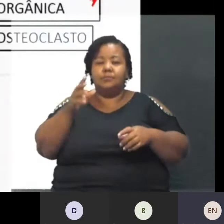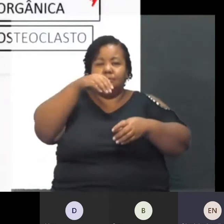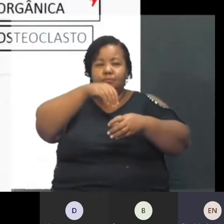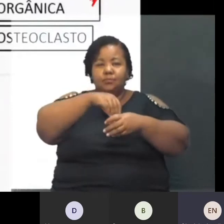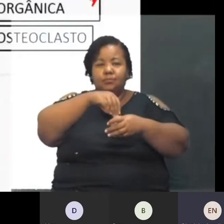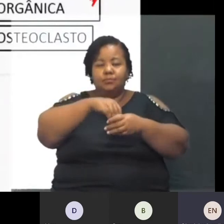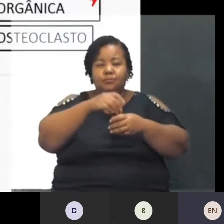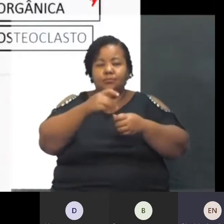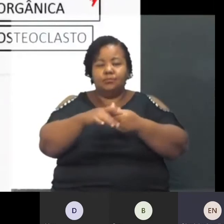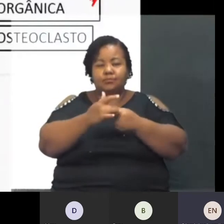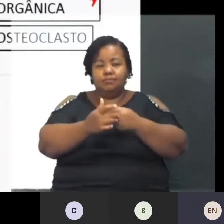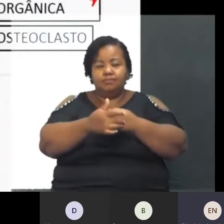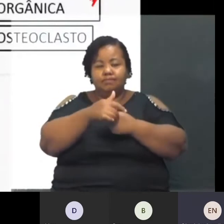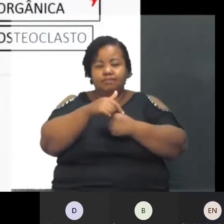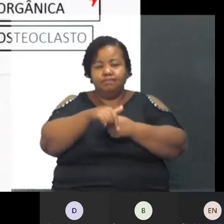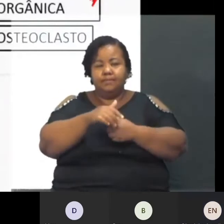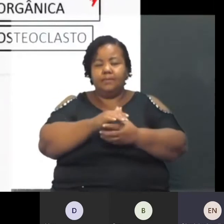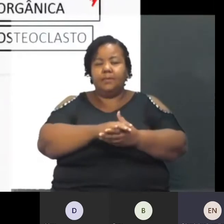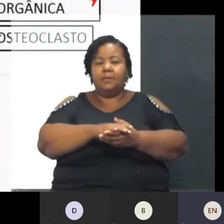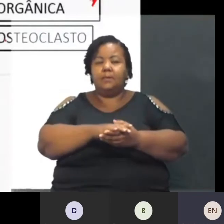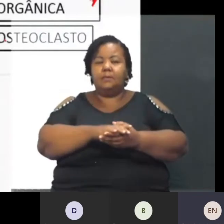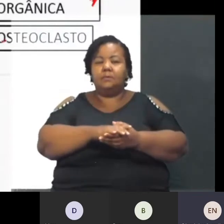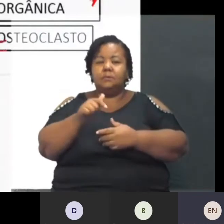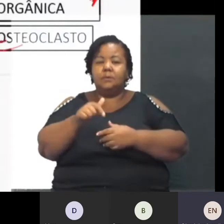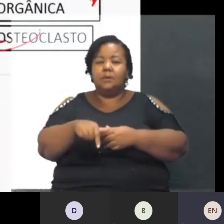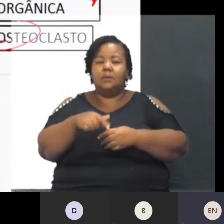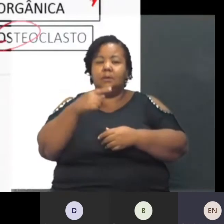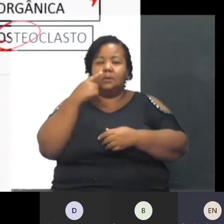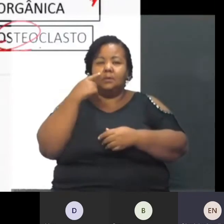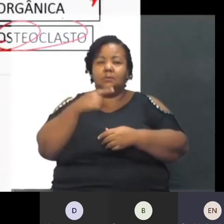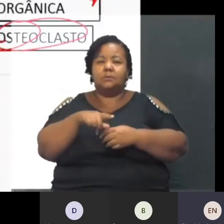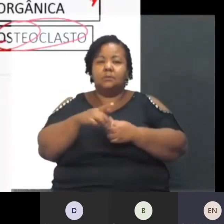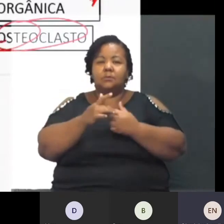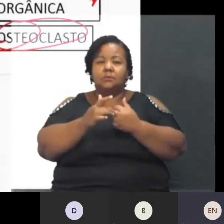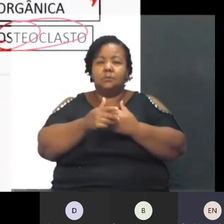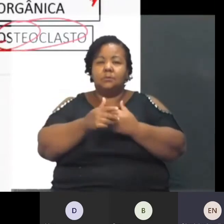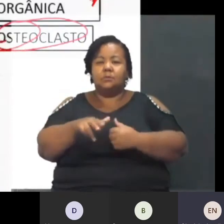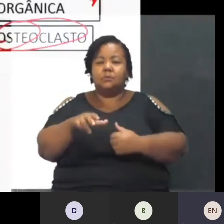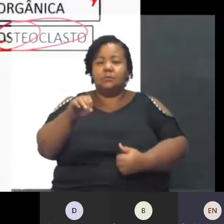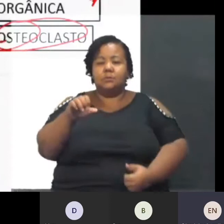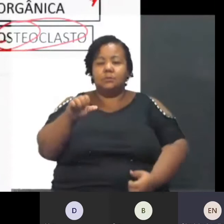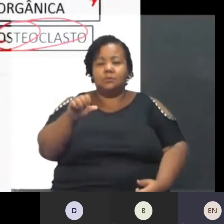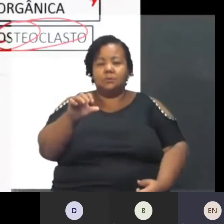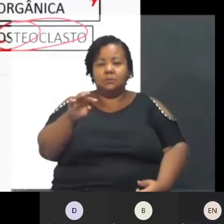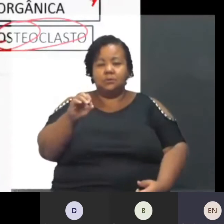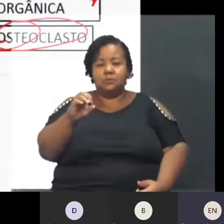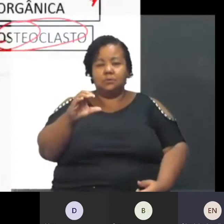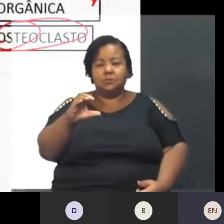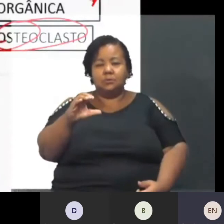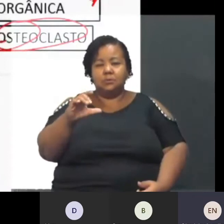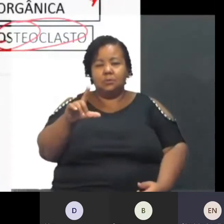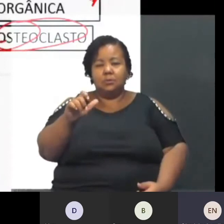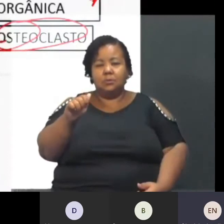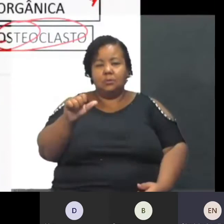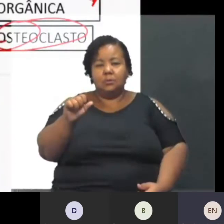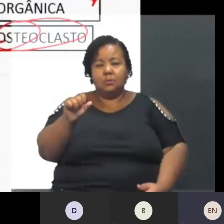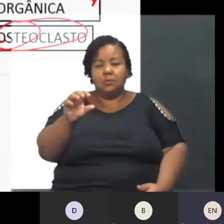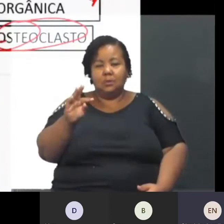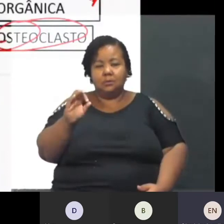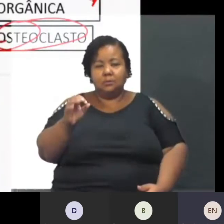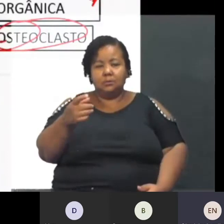aprisionado dentro da matriz óssea. E aqui nós vemos uma célula chamada osteoclasto. Reparem que